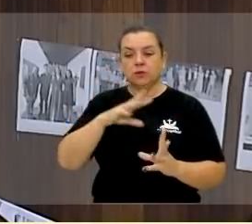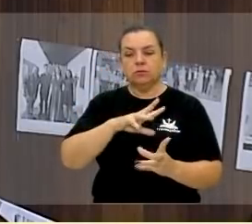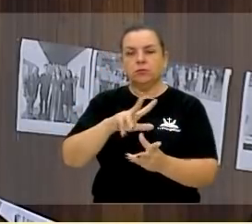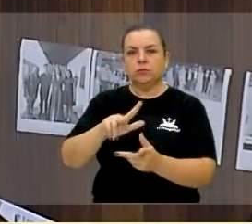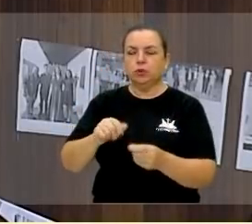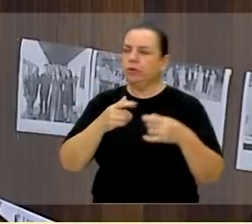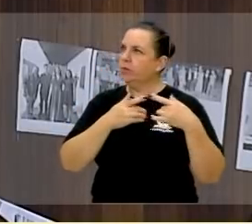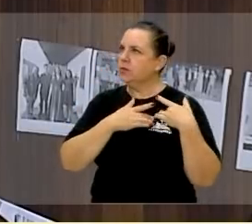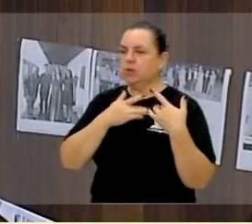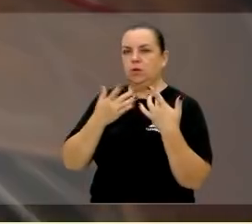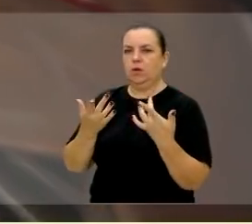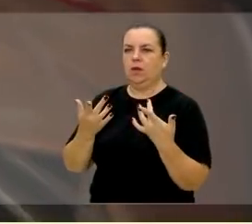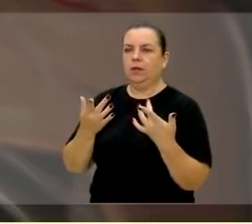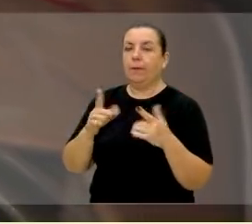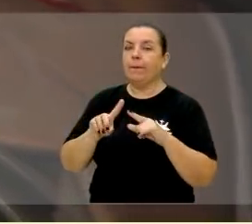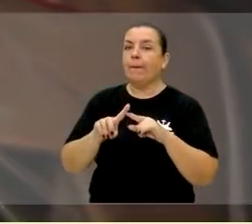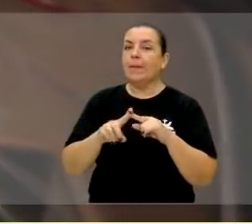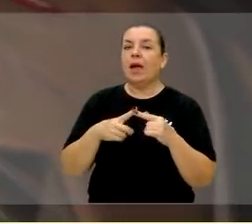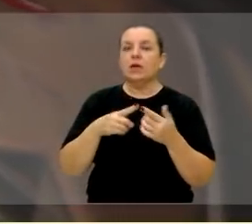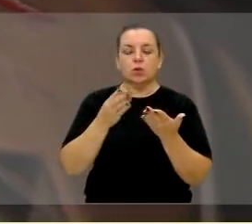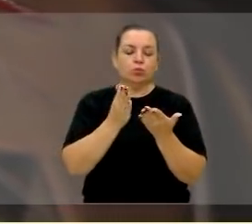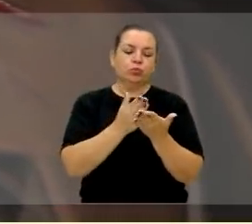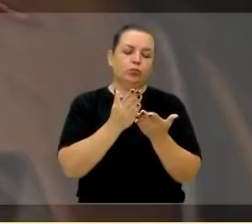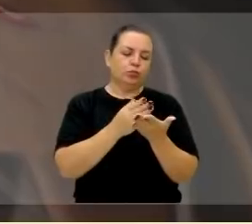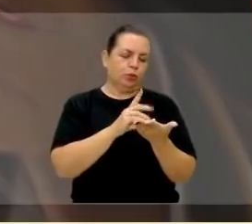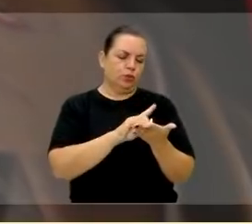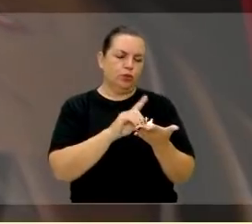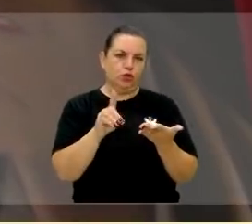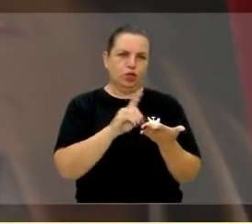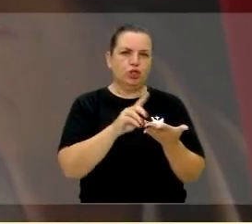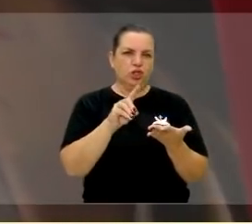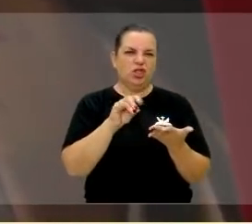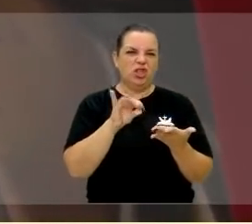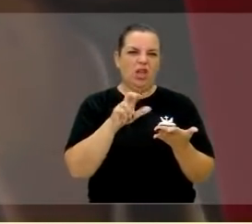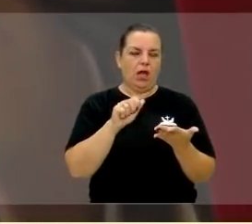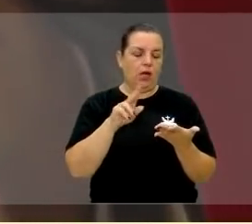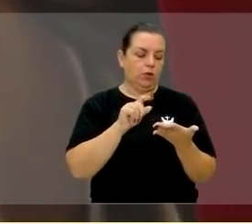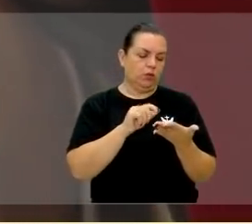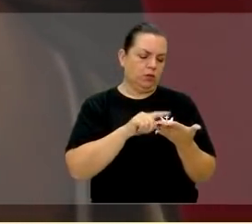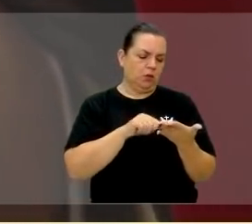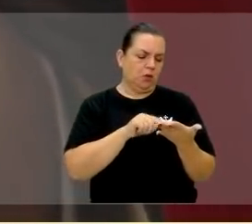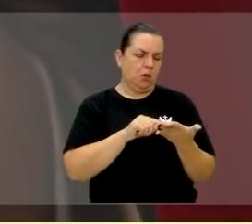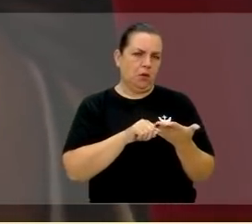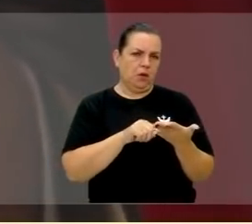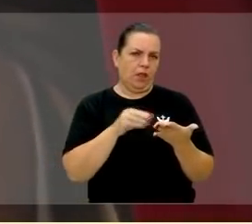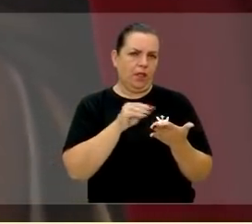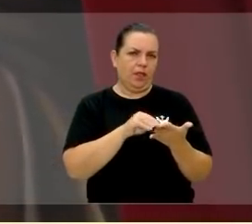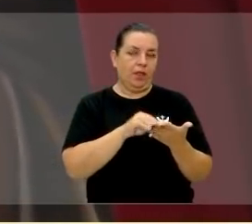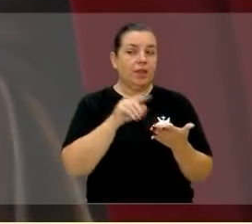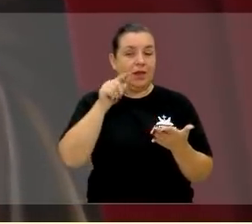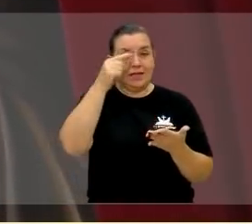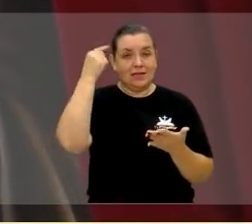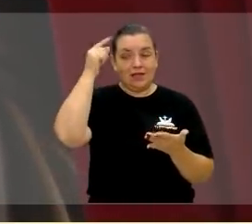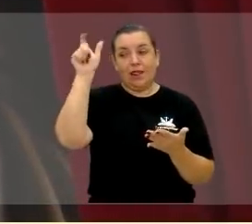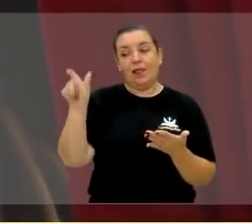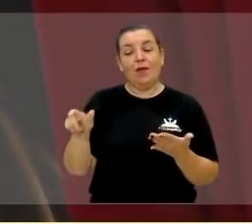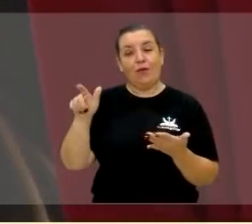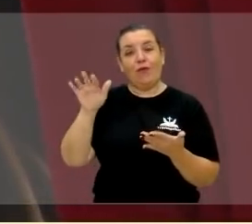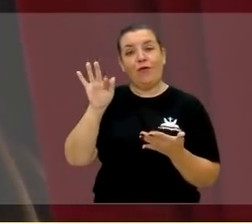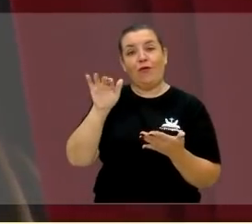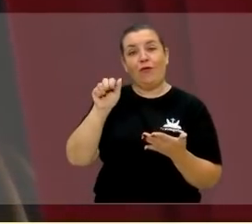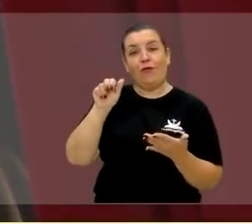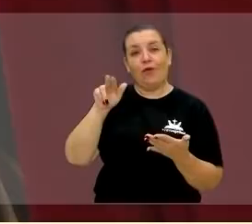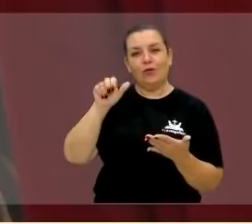Santa Faustina, os colóquios que ela teve, os diálogos que teve com